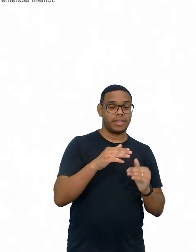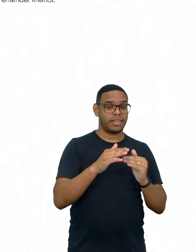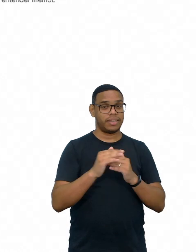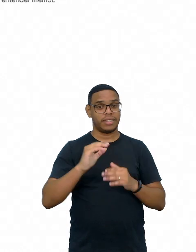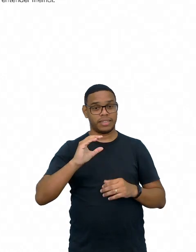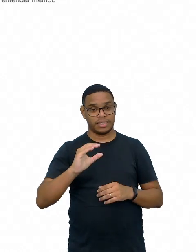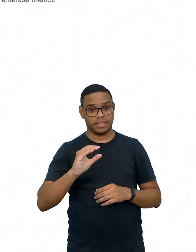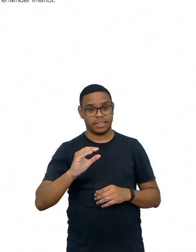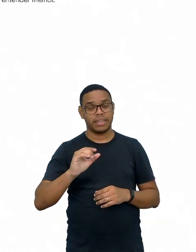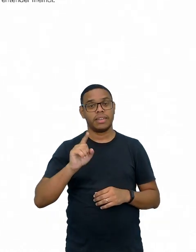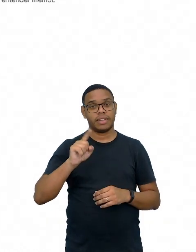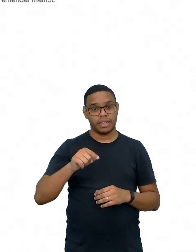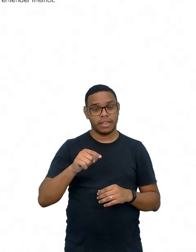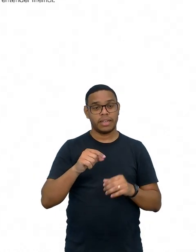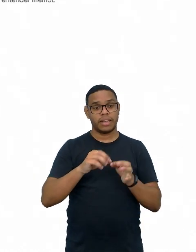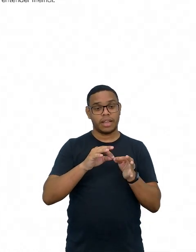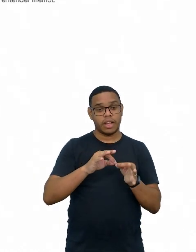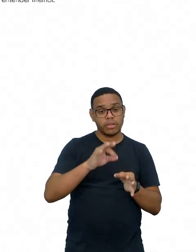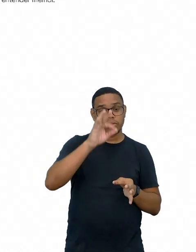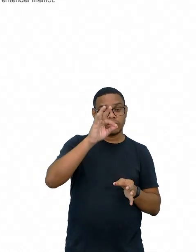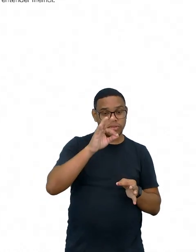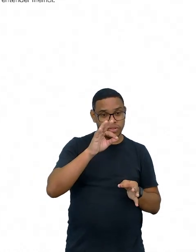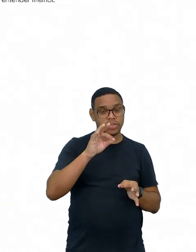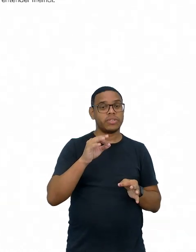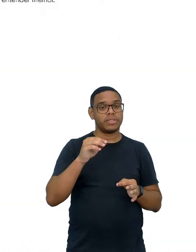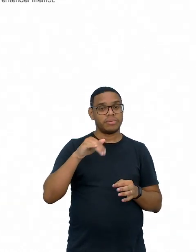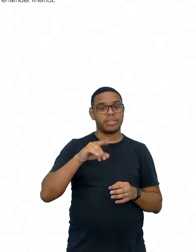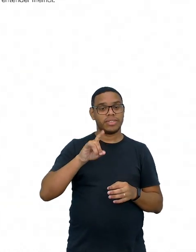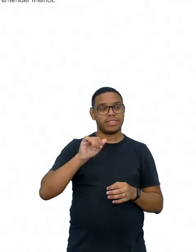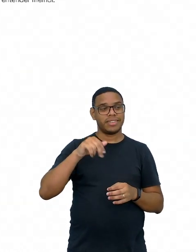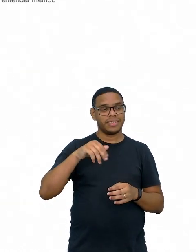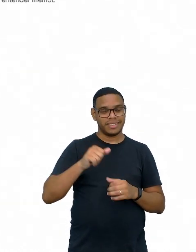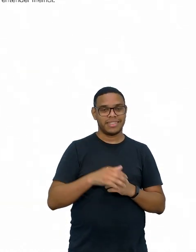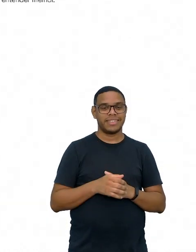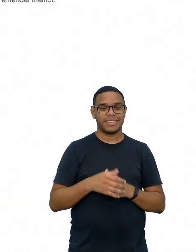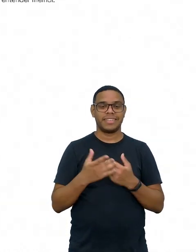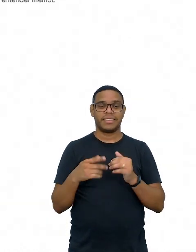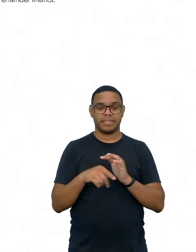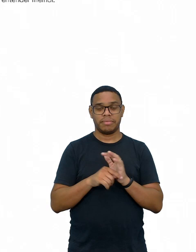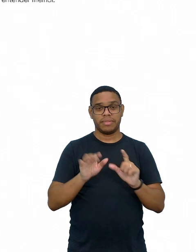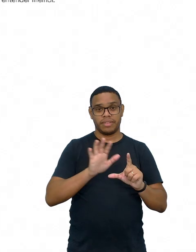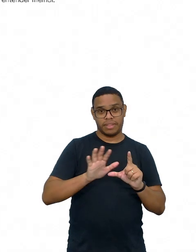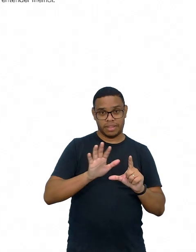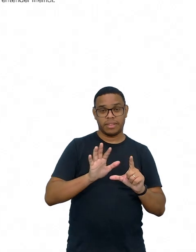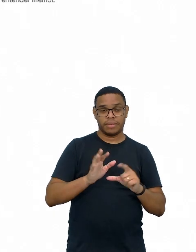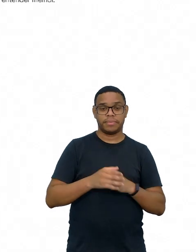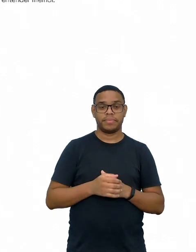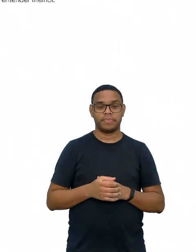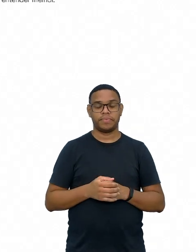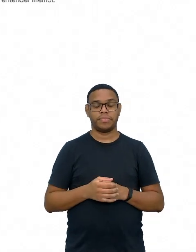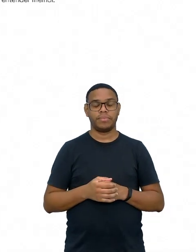C é a altura do triângulo relativo ao lado AB.